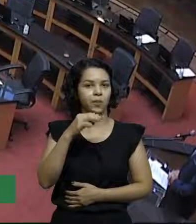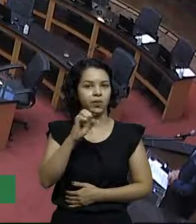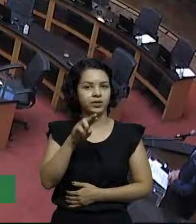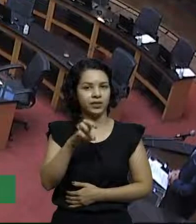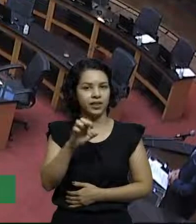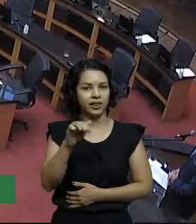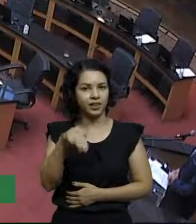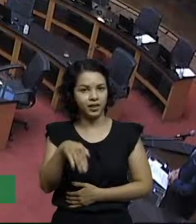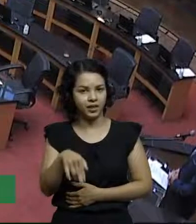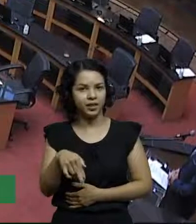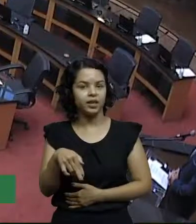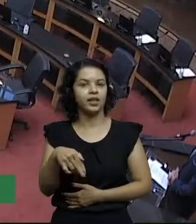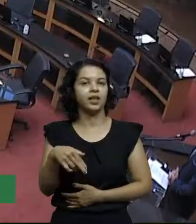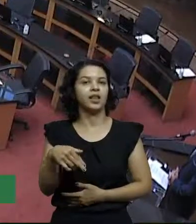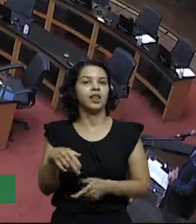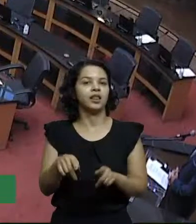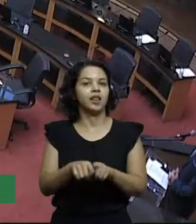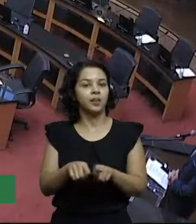moção